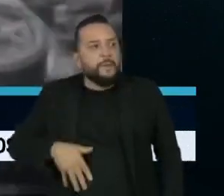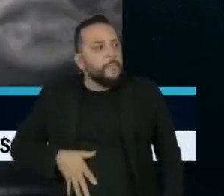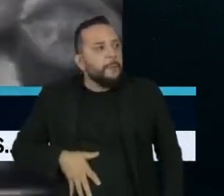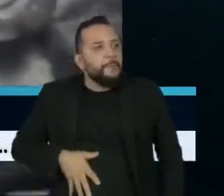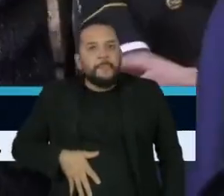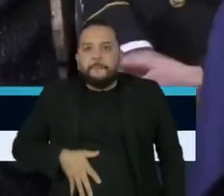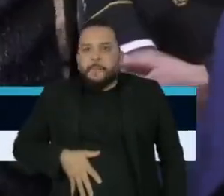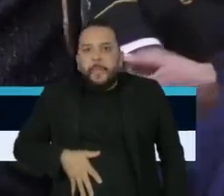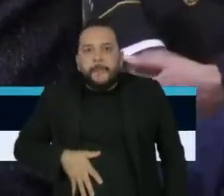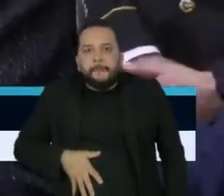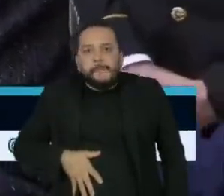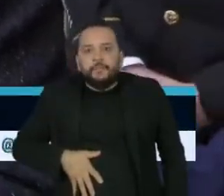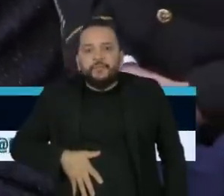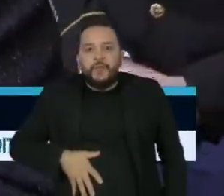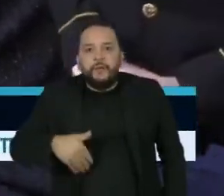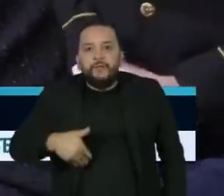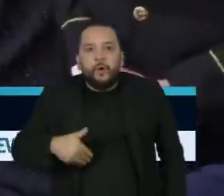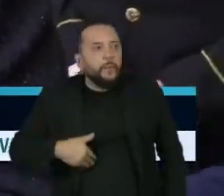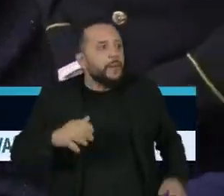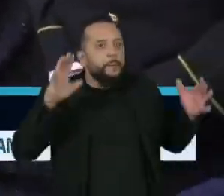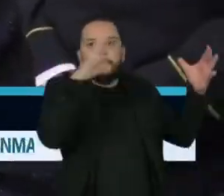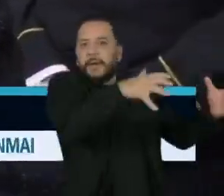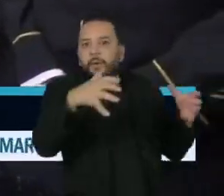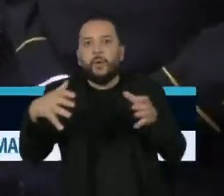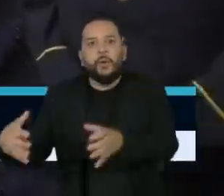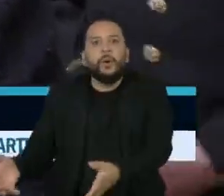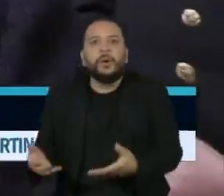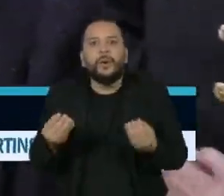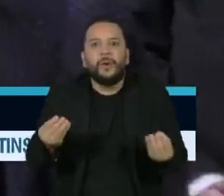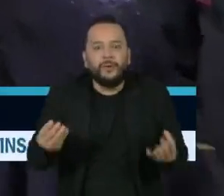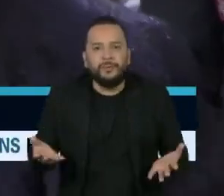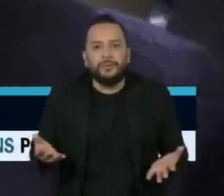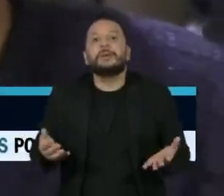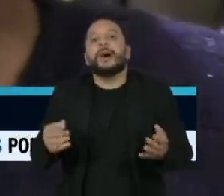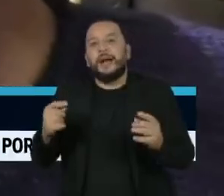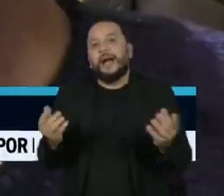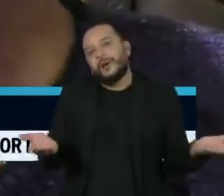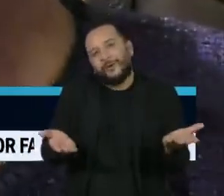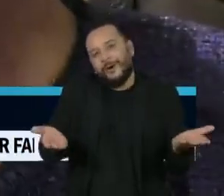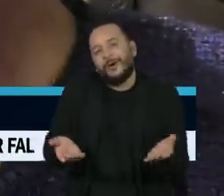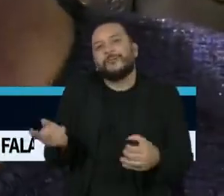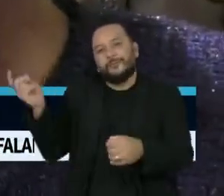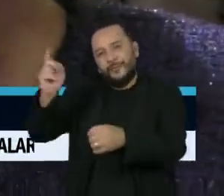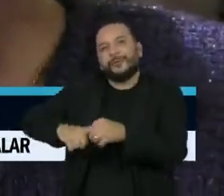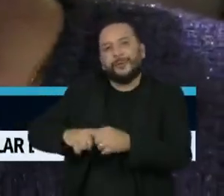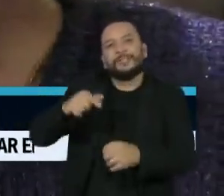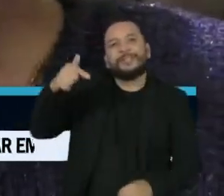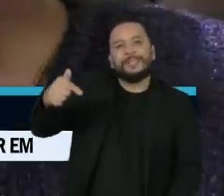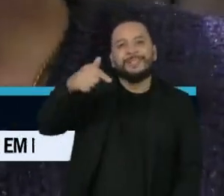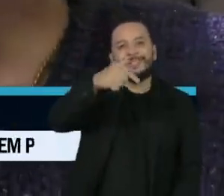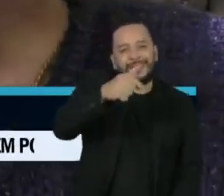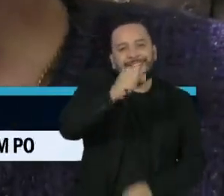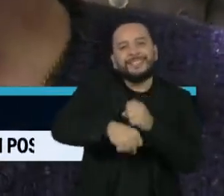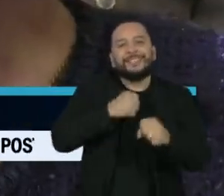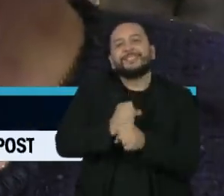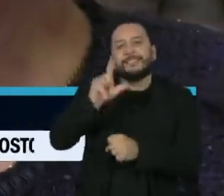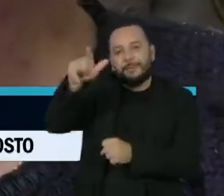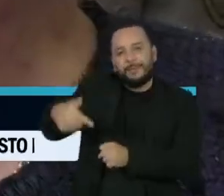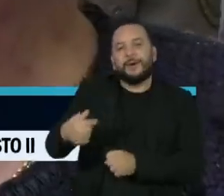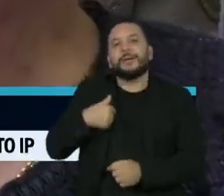chegaram primeiro. A devolução veio 77 anos depois, com o parabéns cantado em italiano